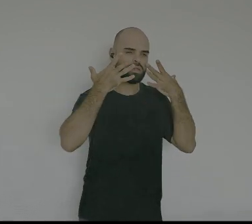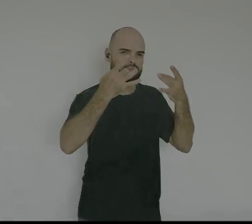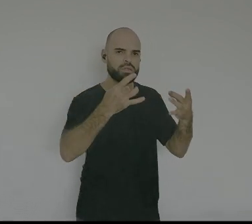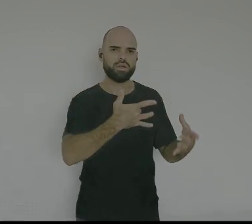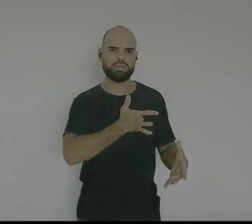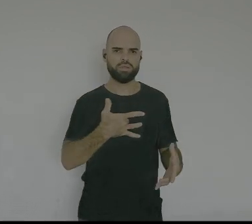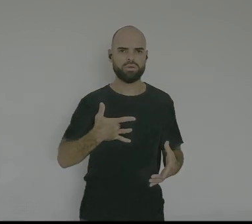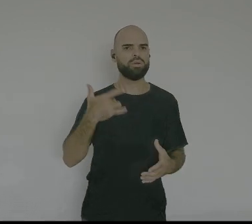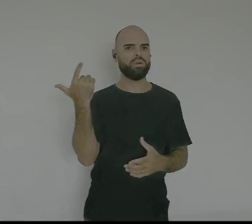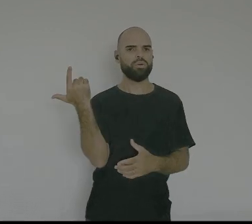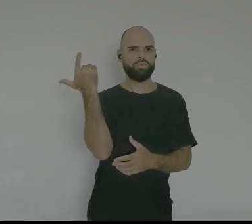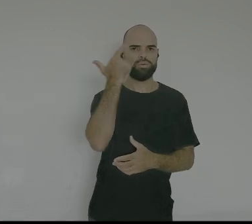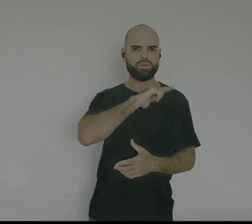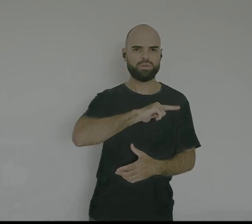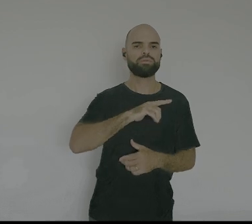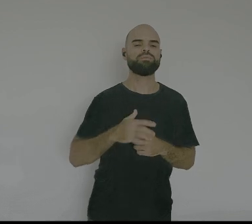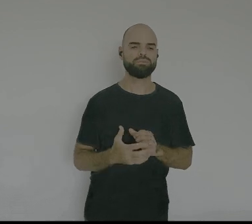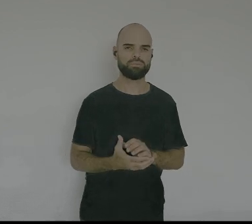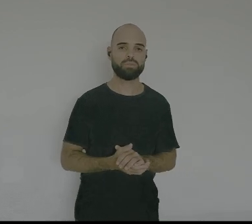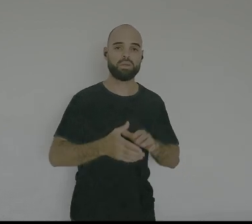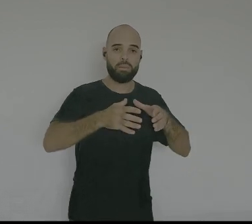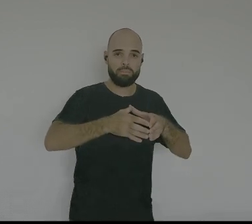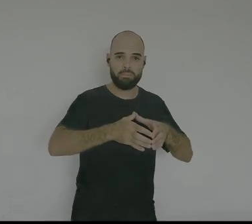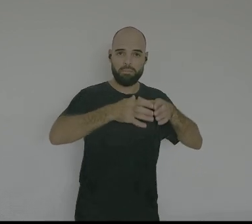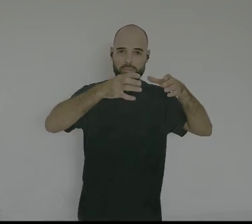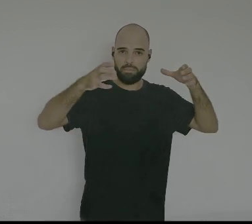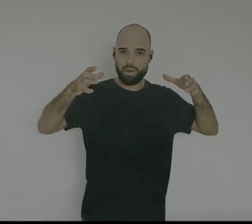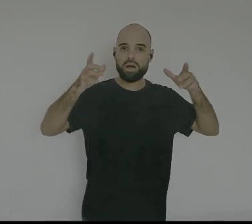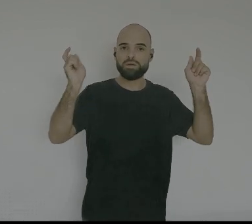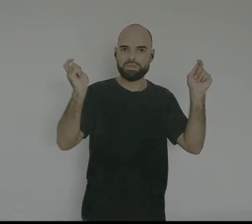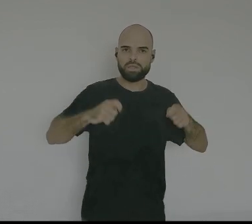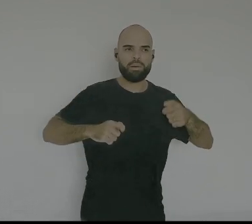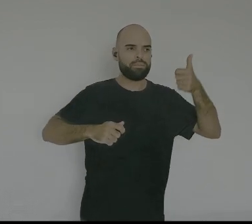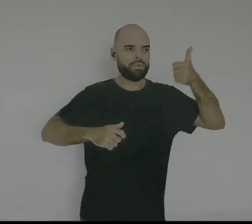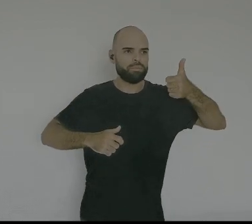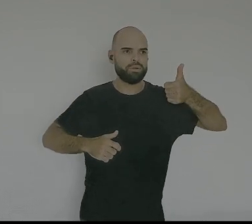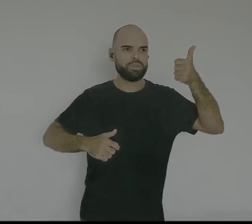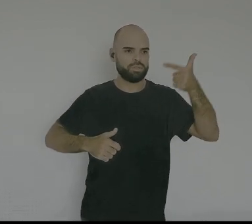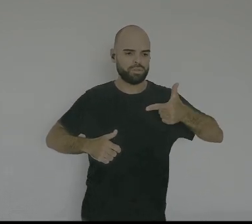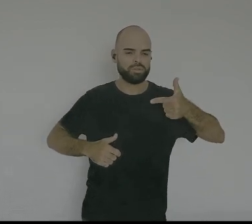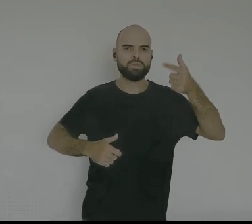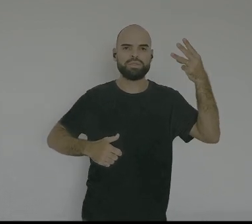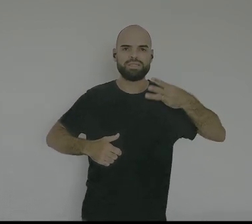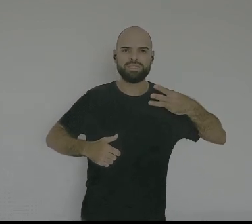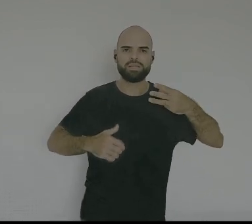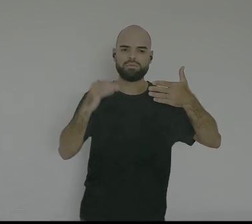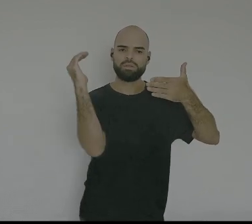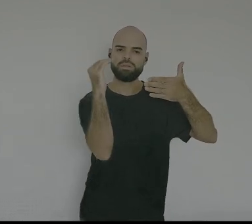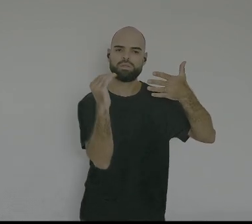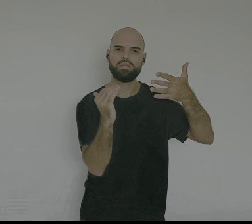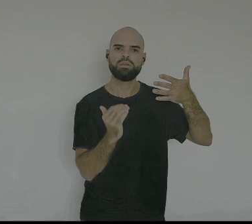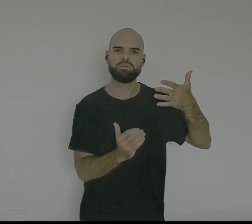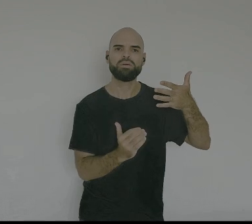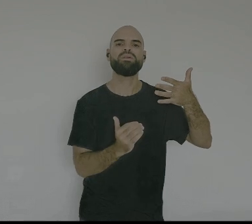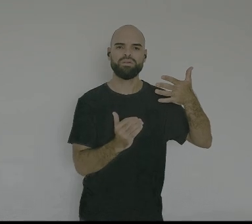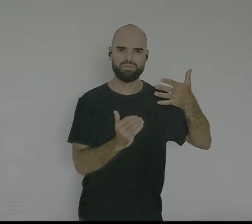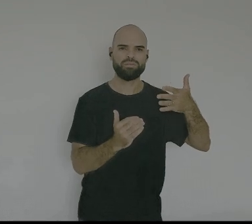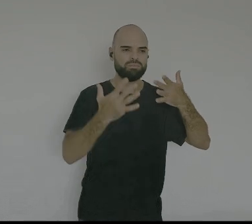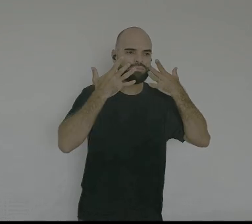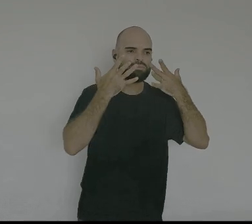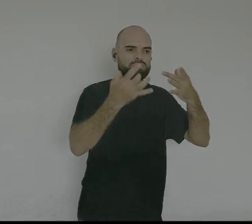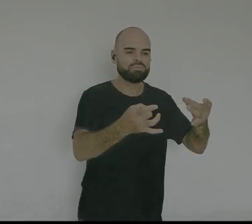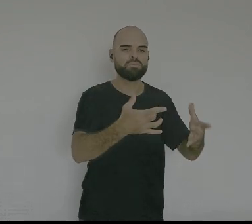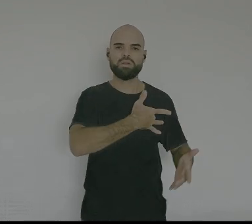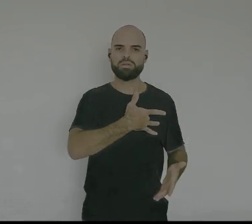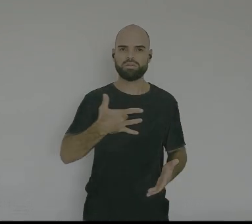governança regional dos níveis primários e secundários das redes de atenção à saúde. Portanto, então, ao